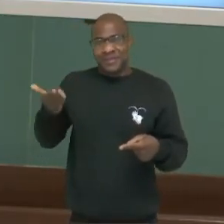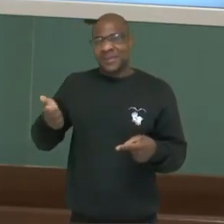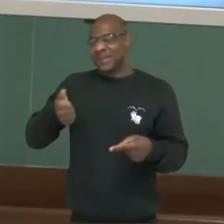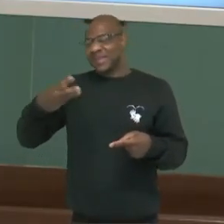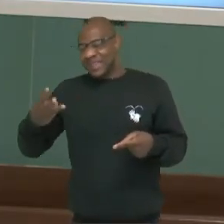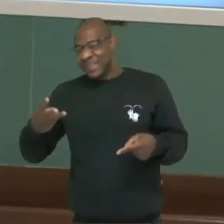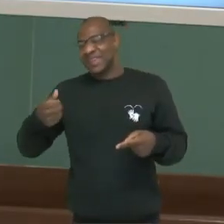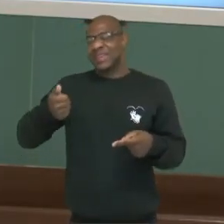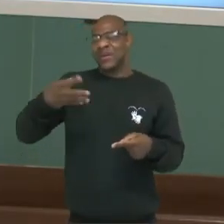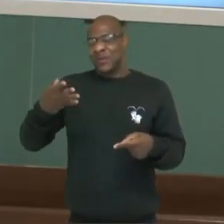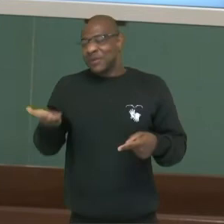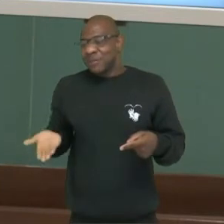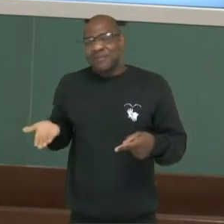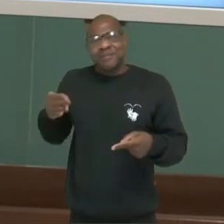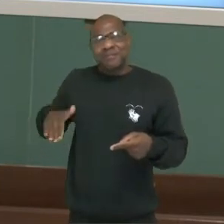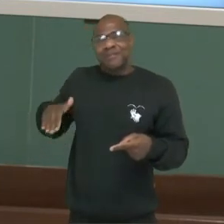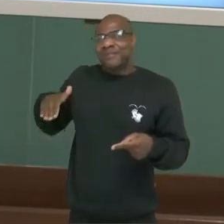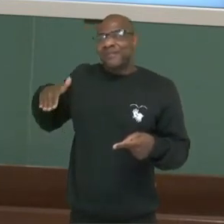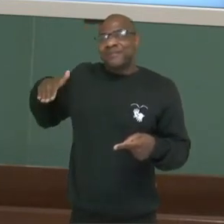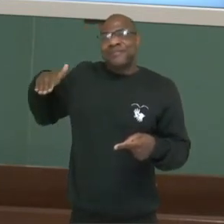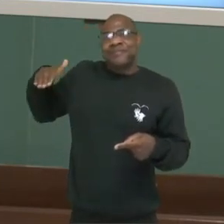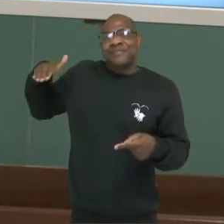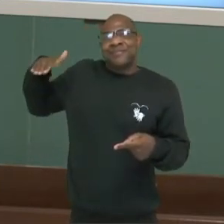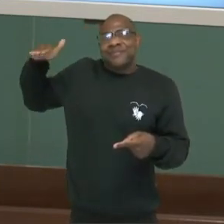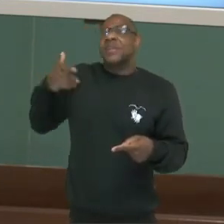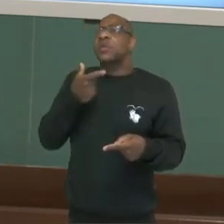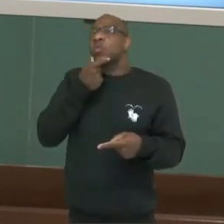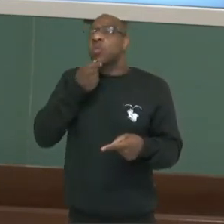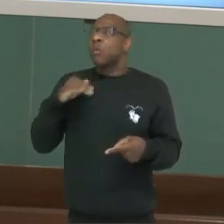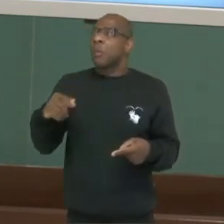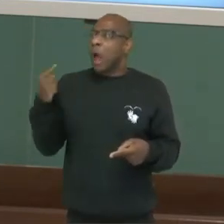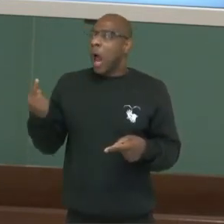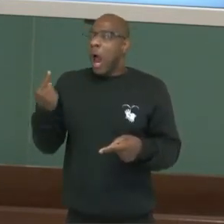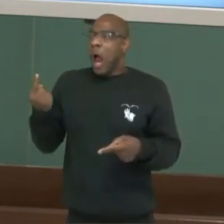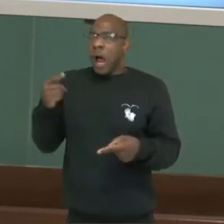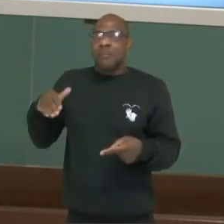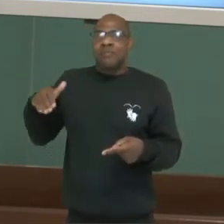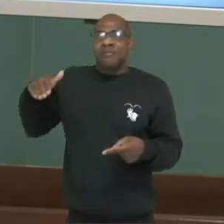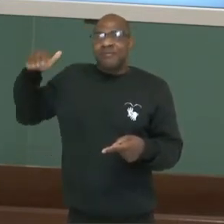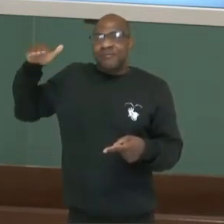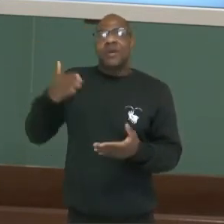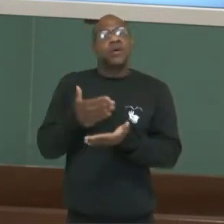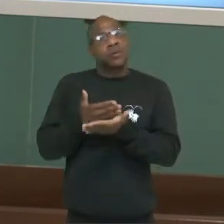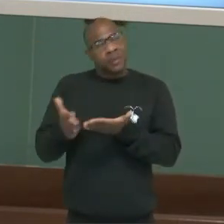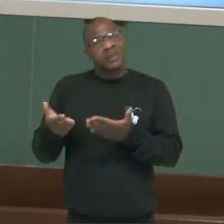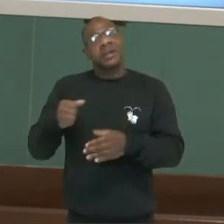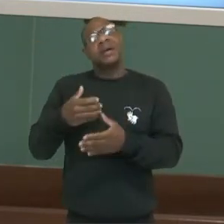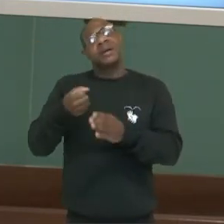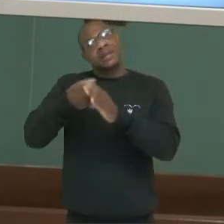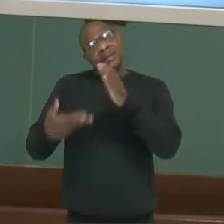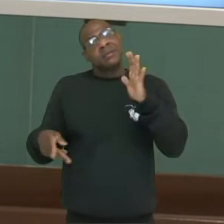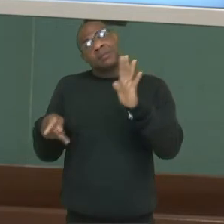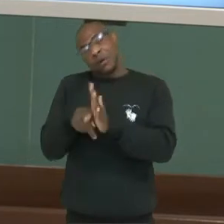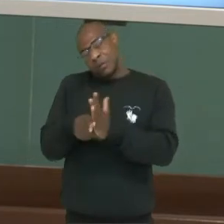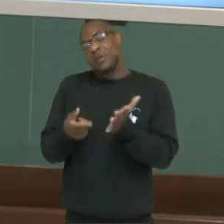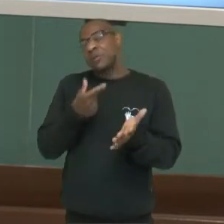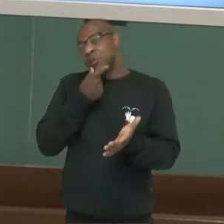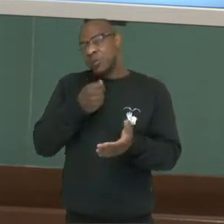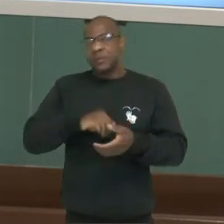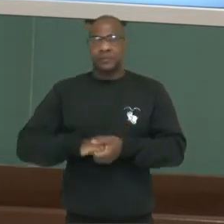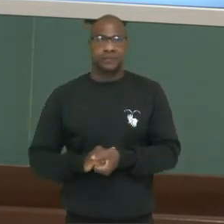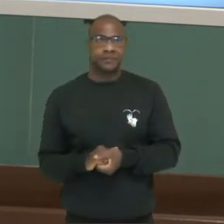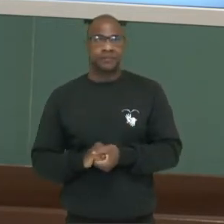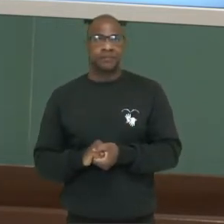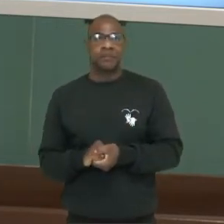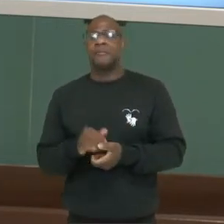na adolescência, que é a fase da puberdade, começa a aparecer características que são características de homens